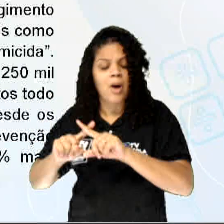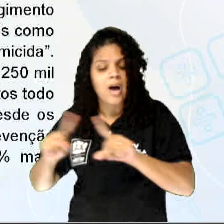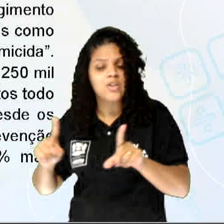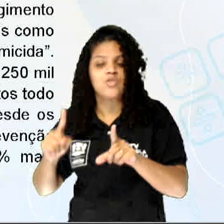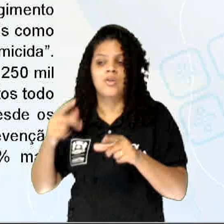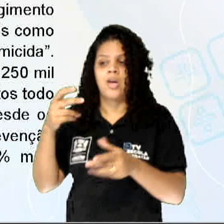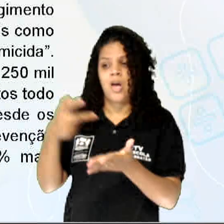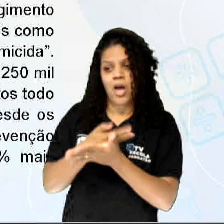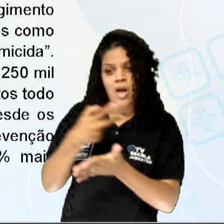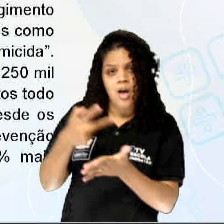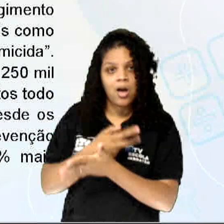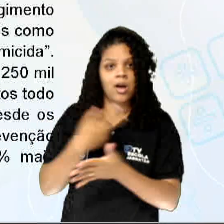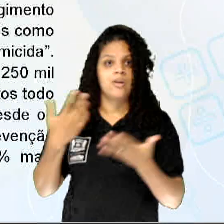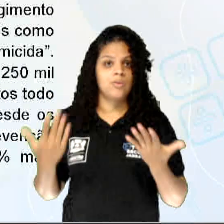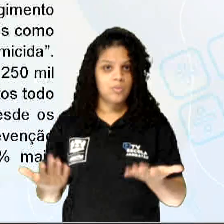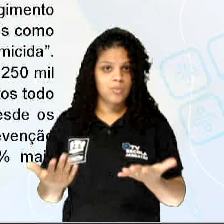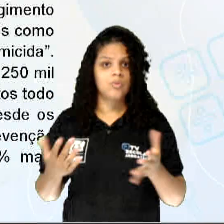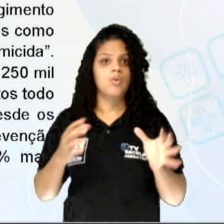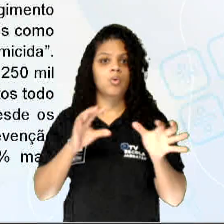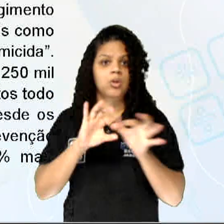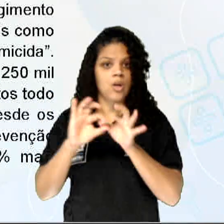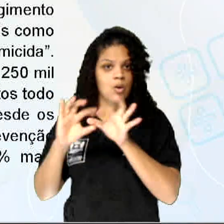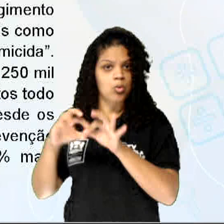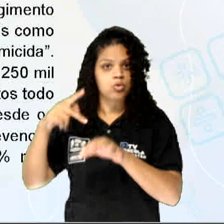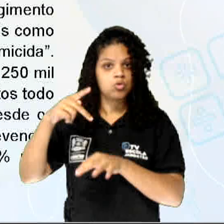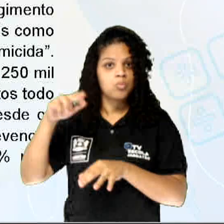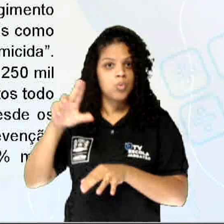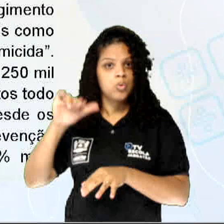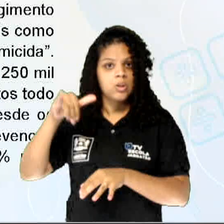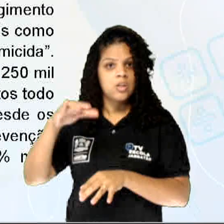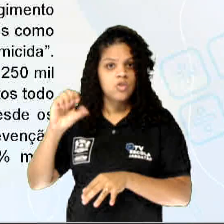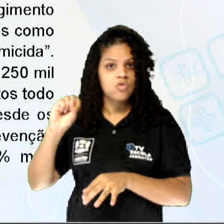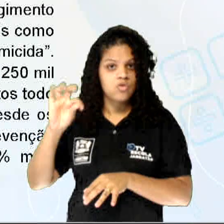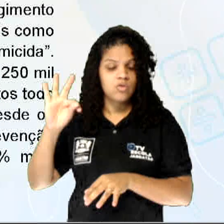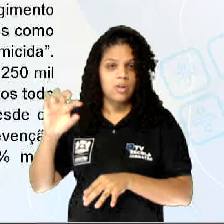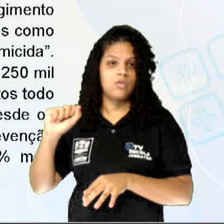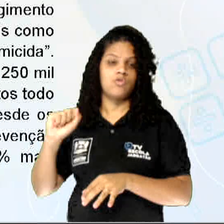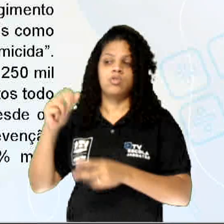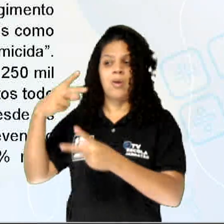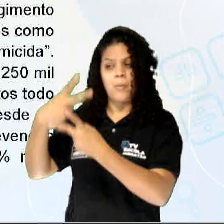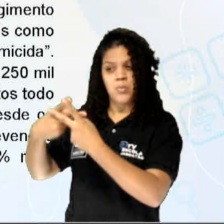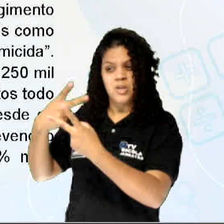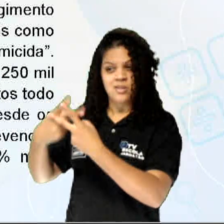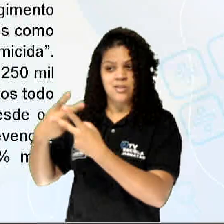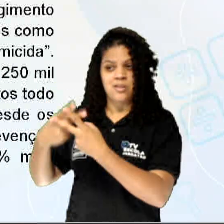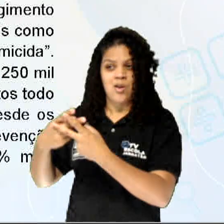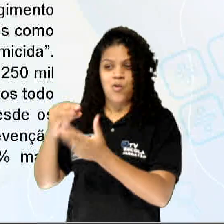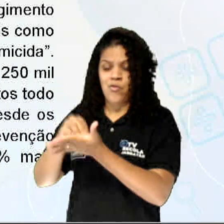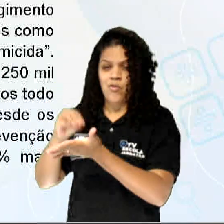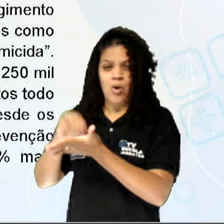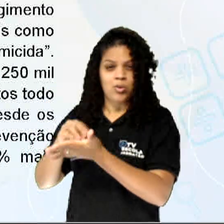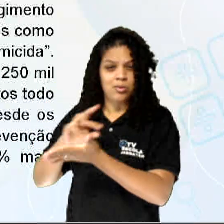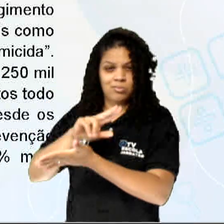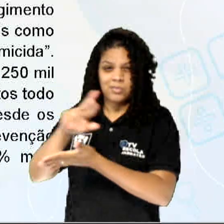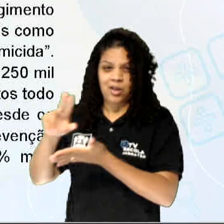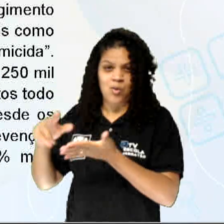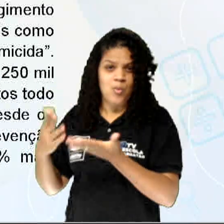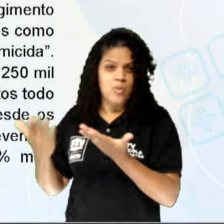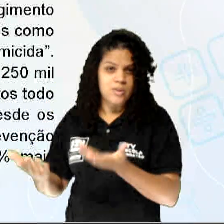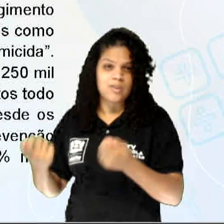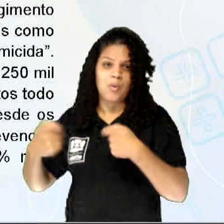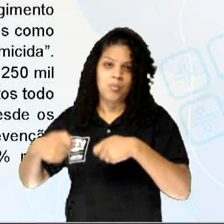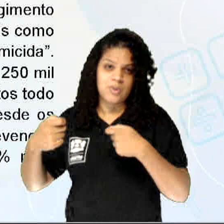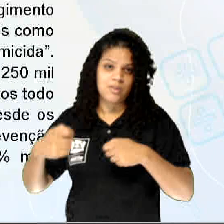jurista, as condições insalubres dentro das prisões impedem o maior controle por parte do Estado.